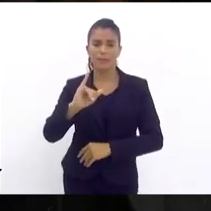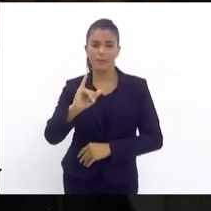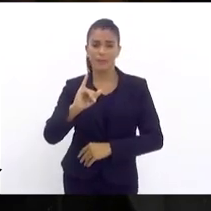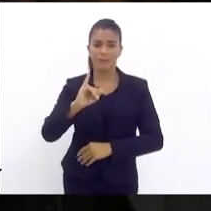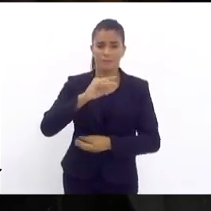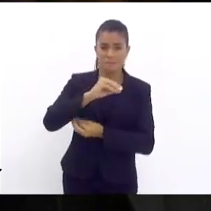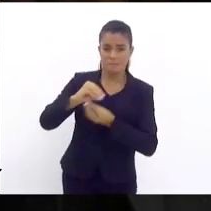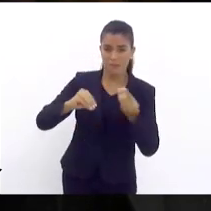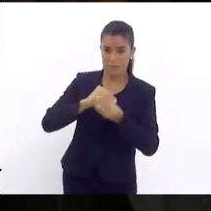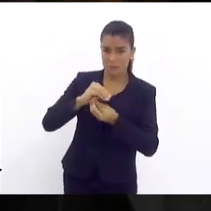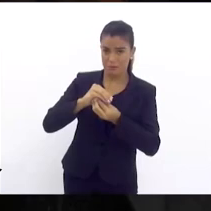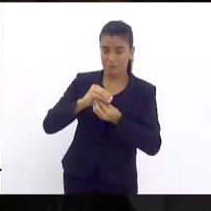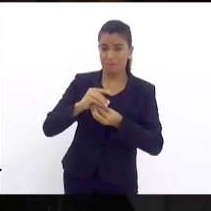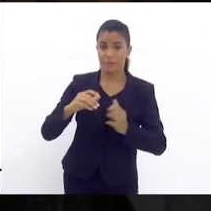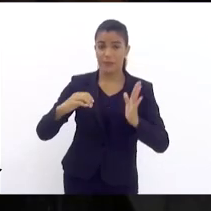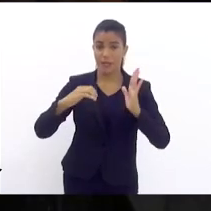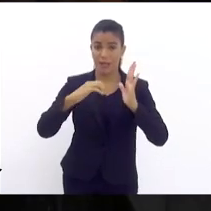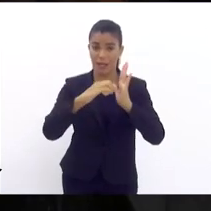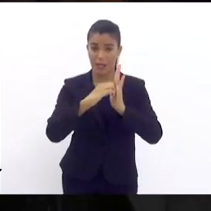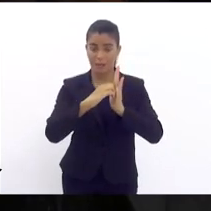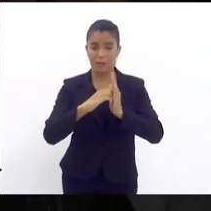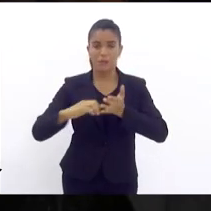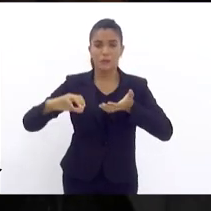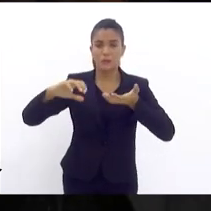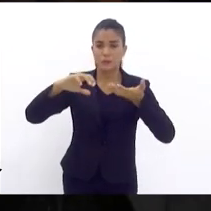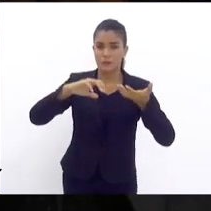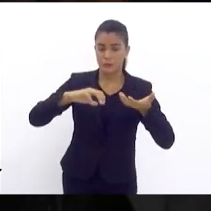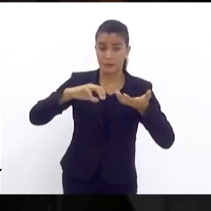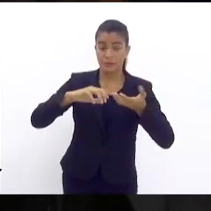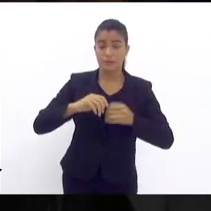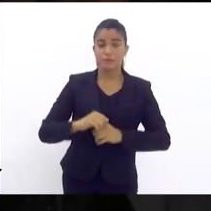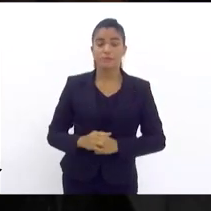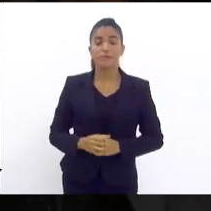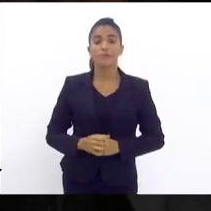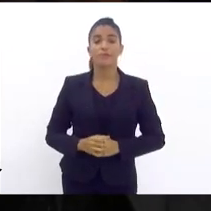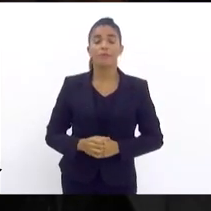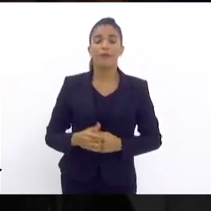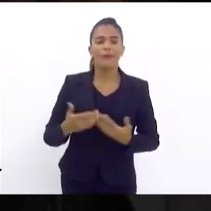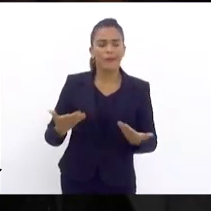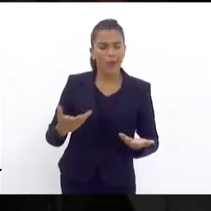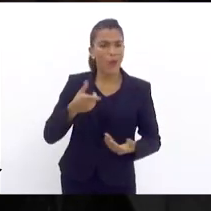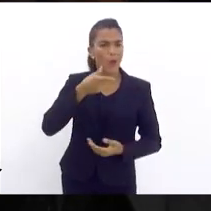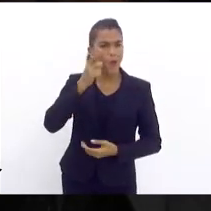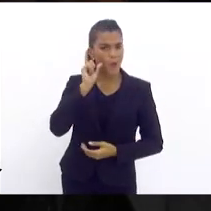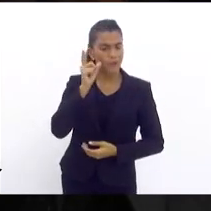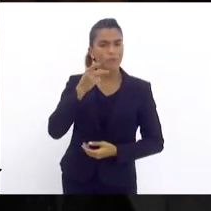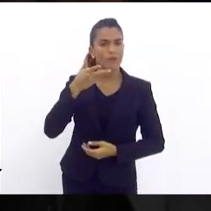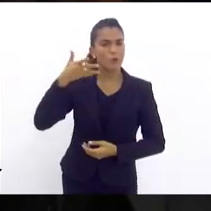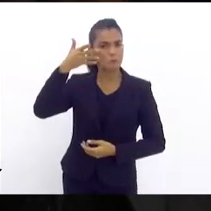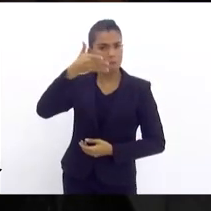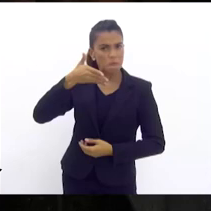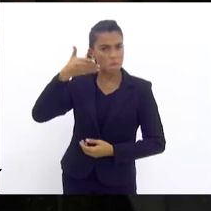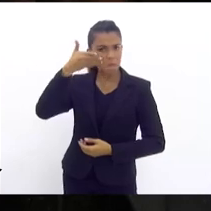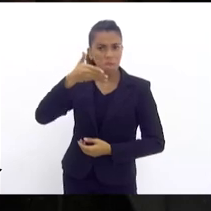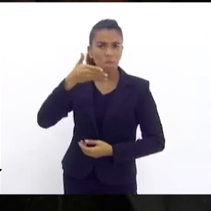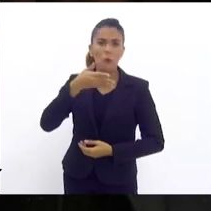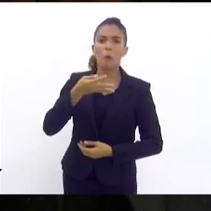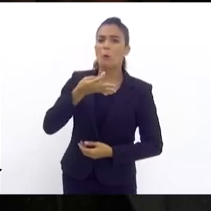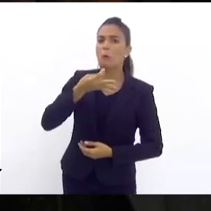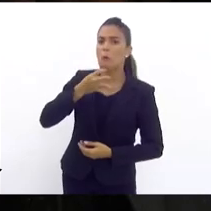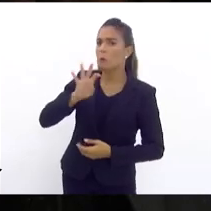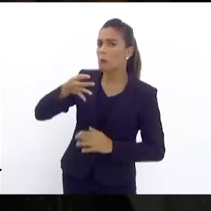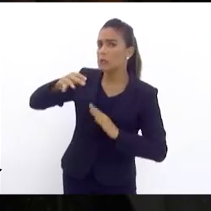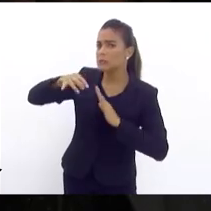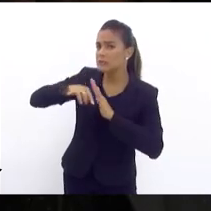e do senado e eu dizia aqui ontem não conhecia o